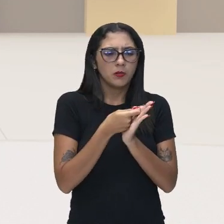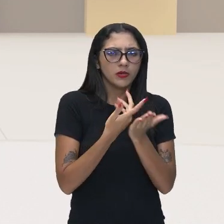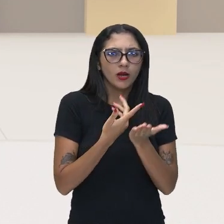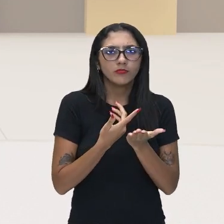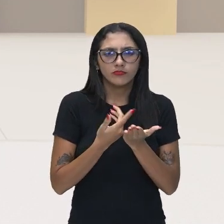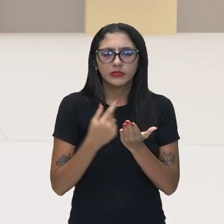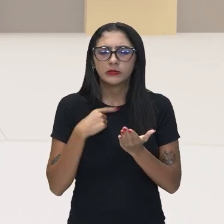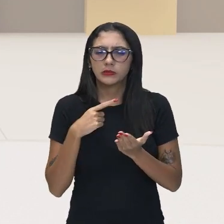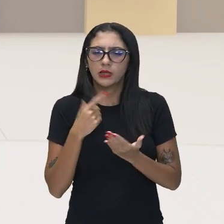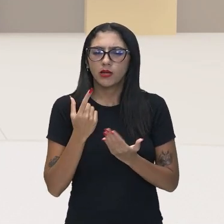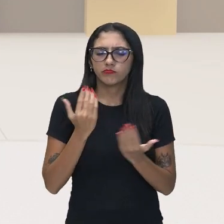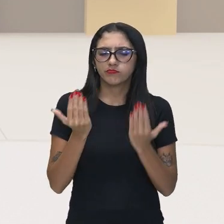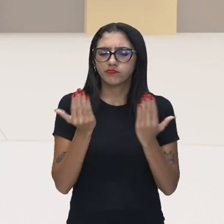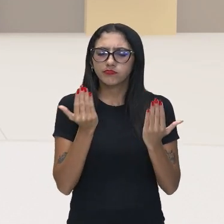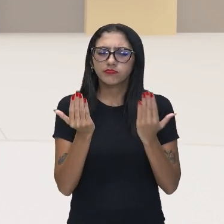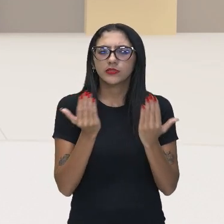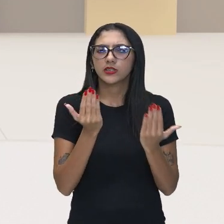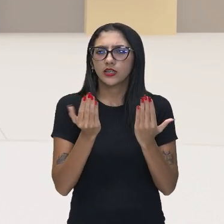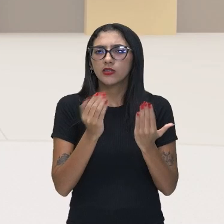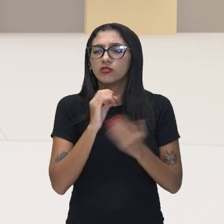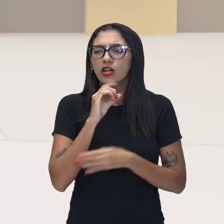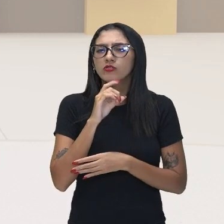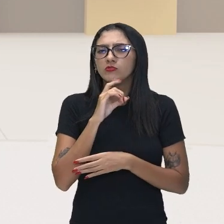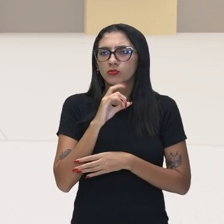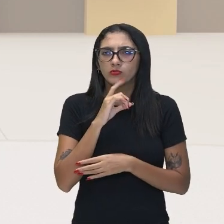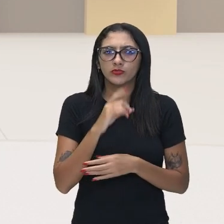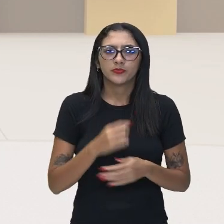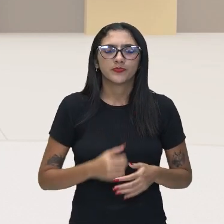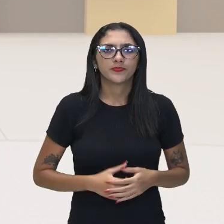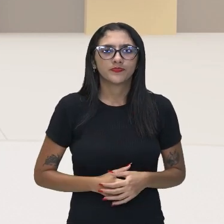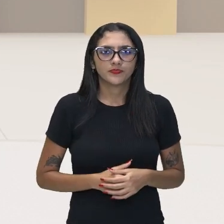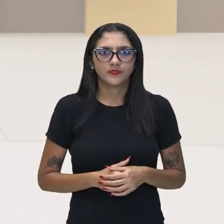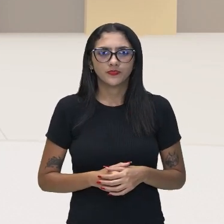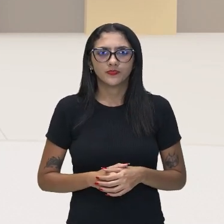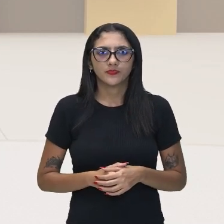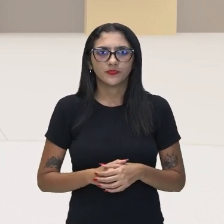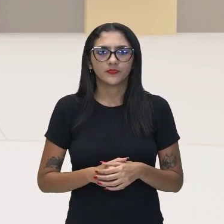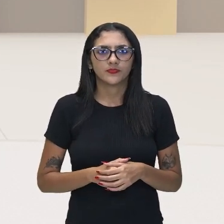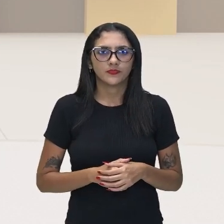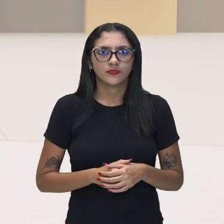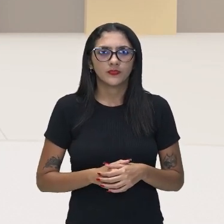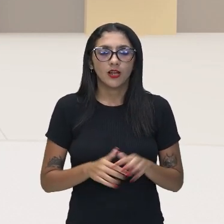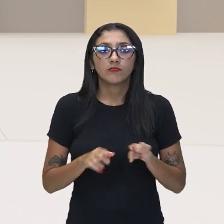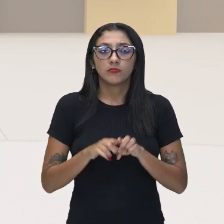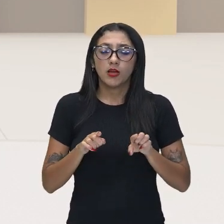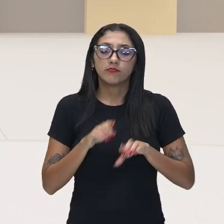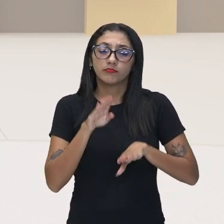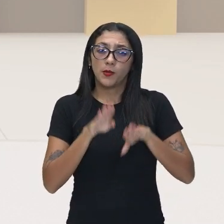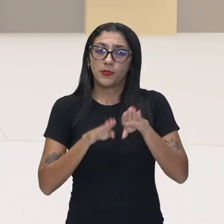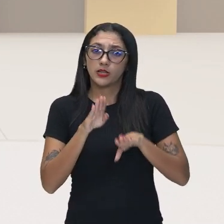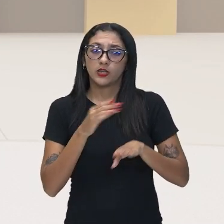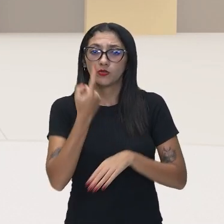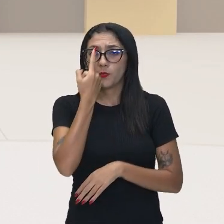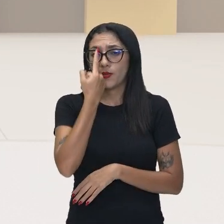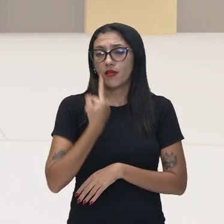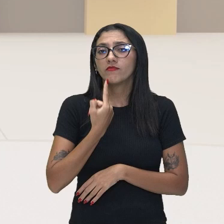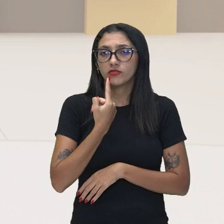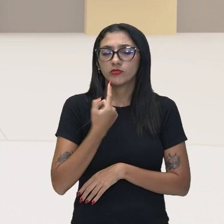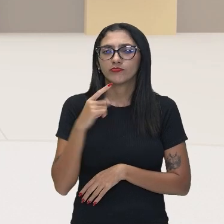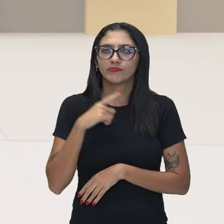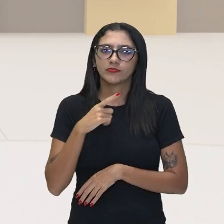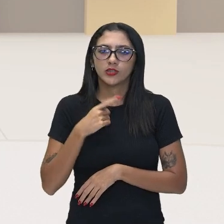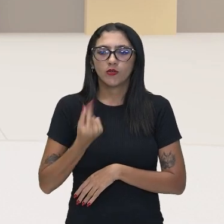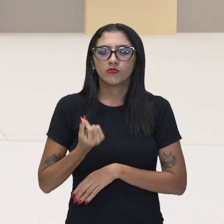tem esses juros mais altos, né? Como o professor Rione falou. E aí, claro, dependendo do seu perfil, entra ali aquele seu limite,